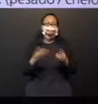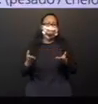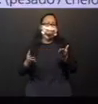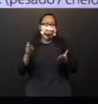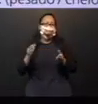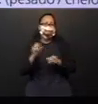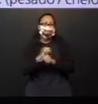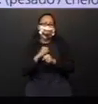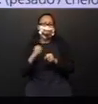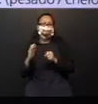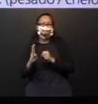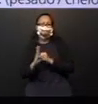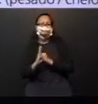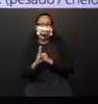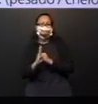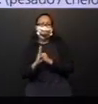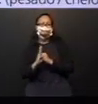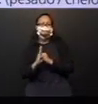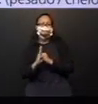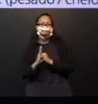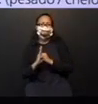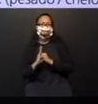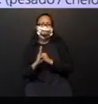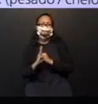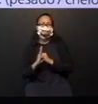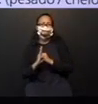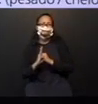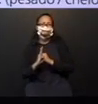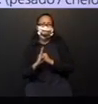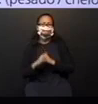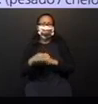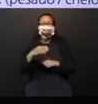lá, letra A, os meninos